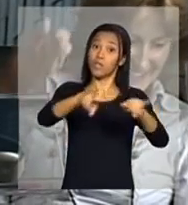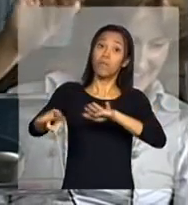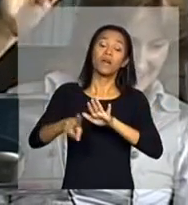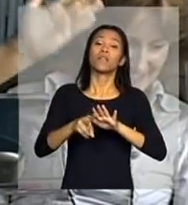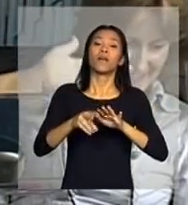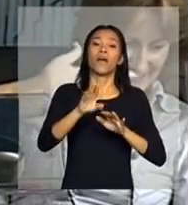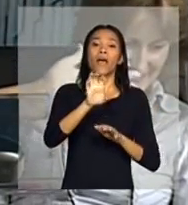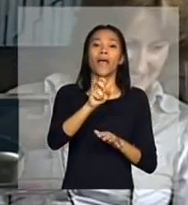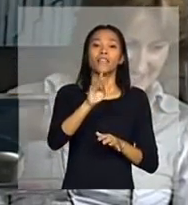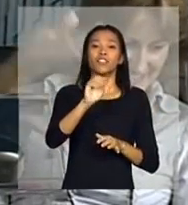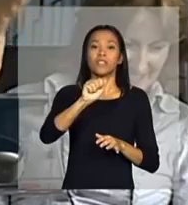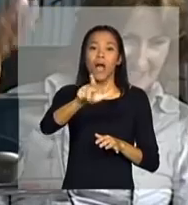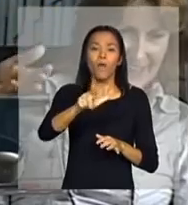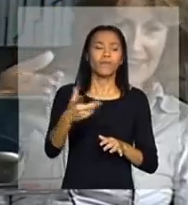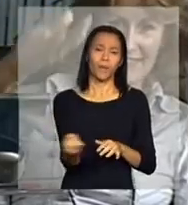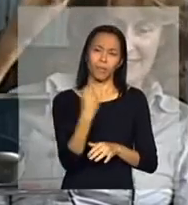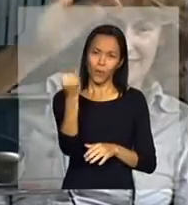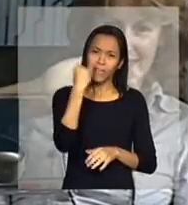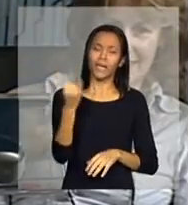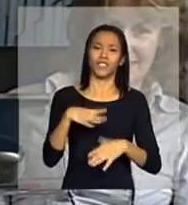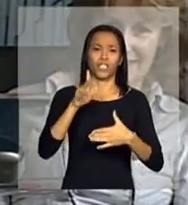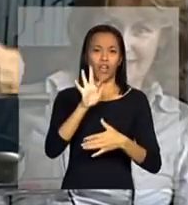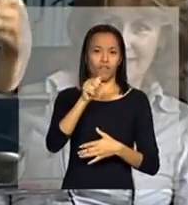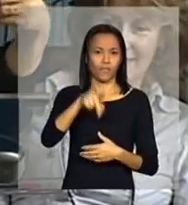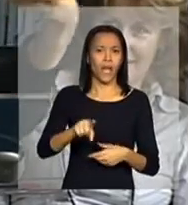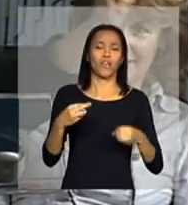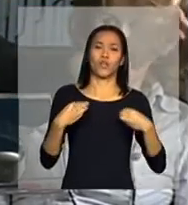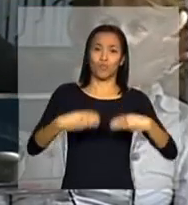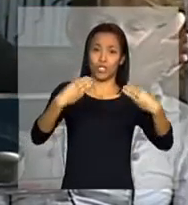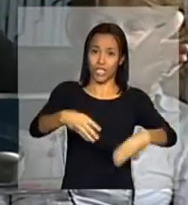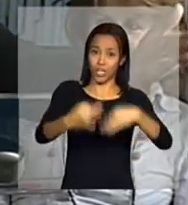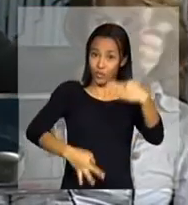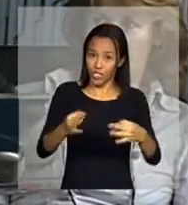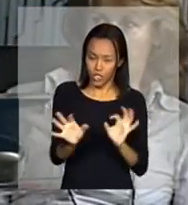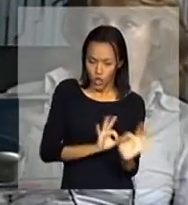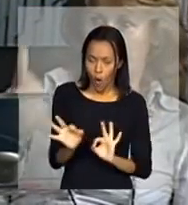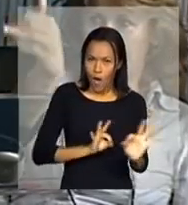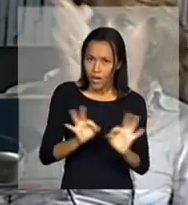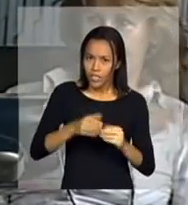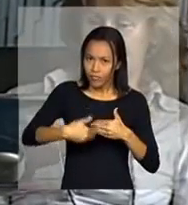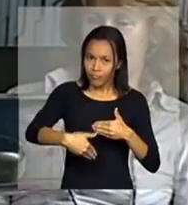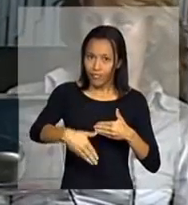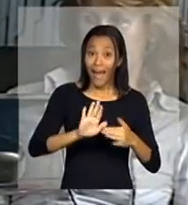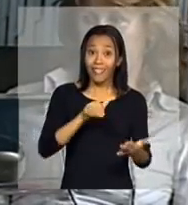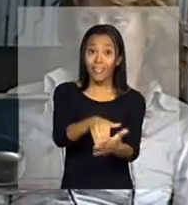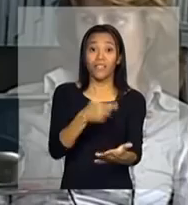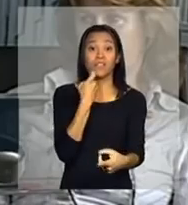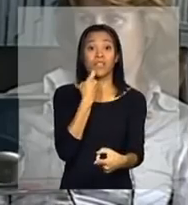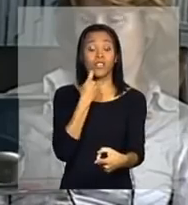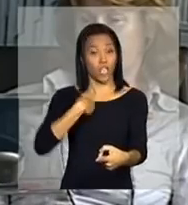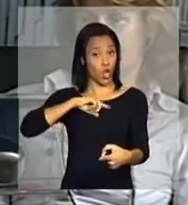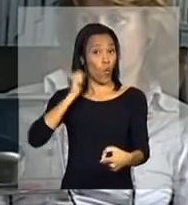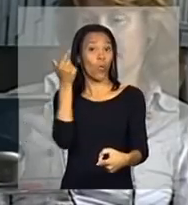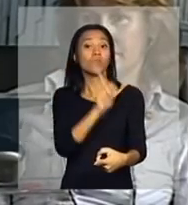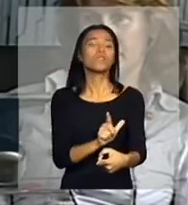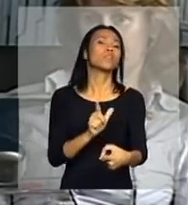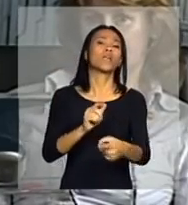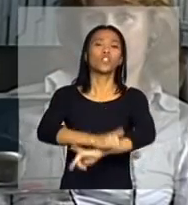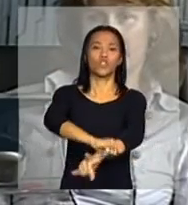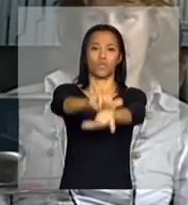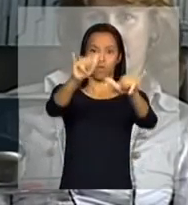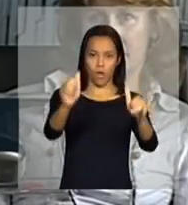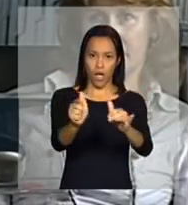é necessário que a FUNAI, as lideranças indígenas e o Ministério do Meio Ambiente se articulem nessa semana para que vê se até sexta-feira eu consigo publicar